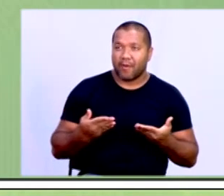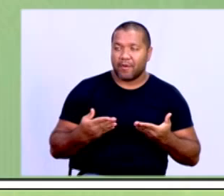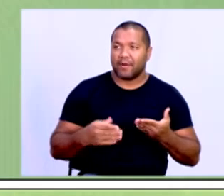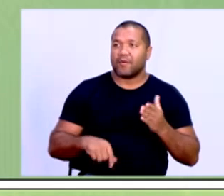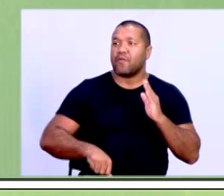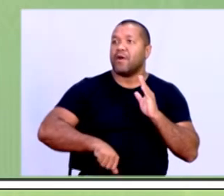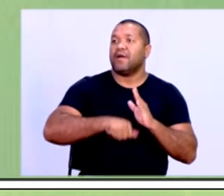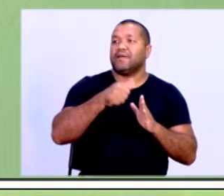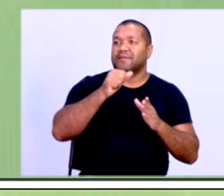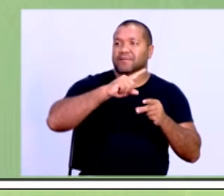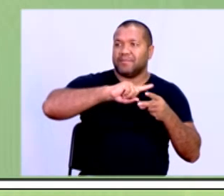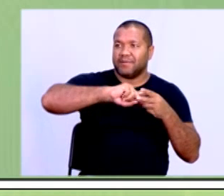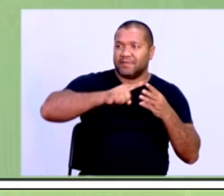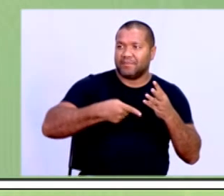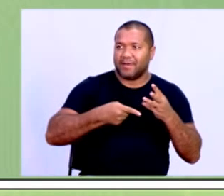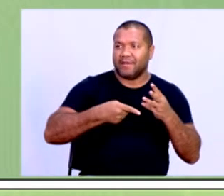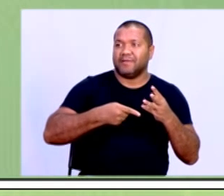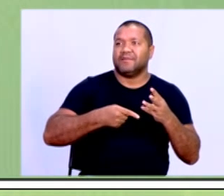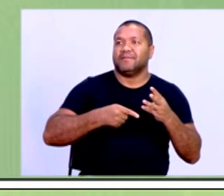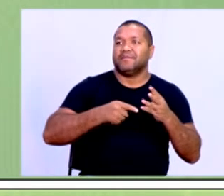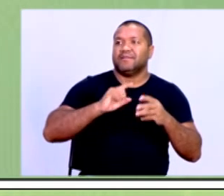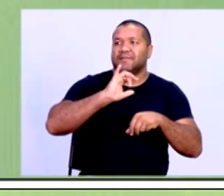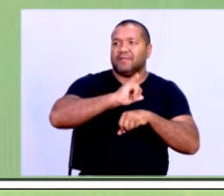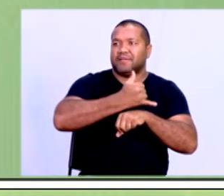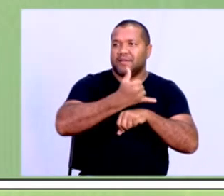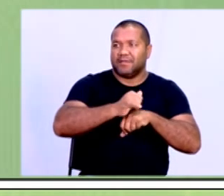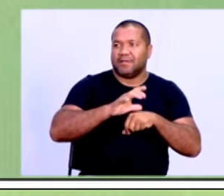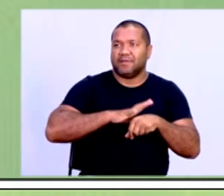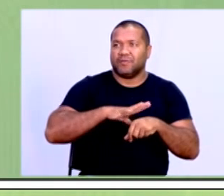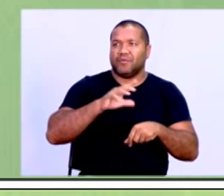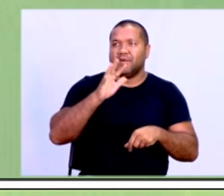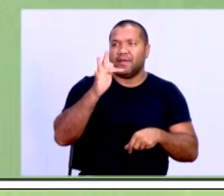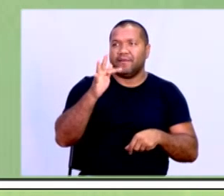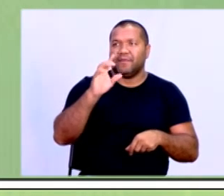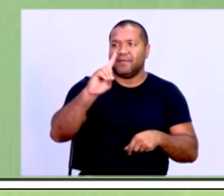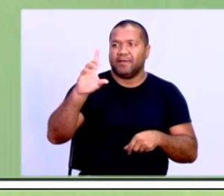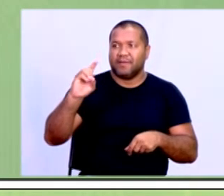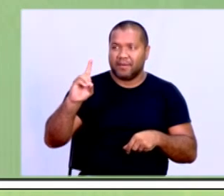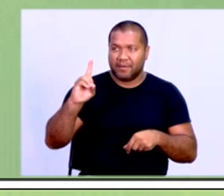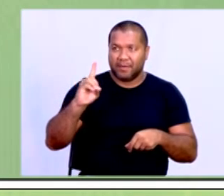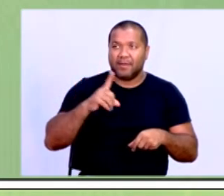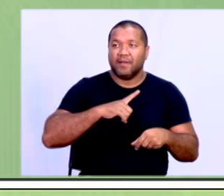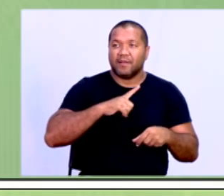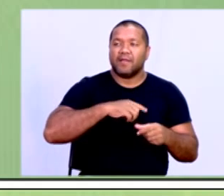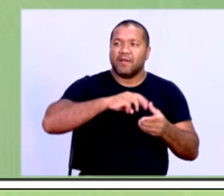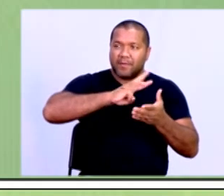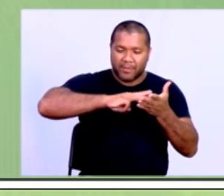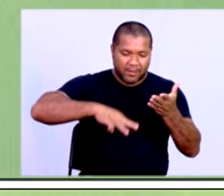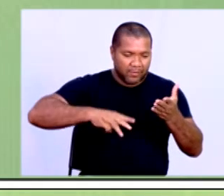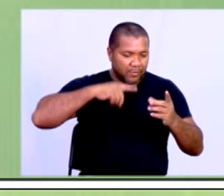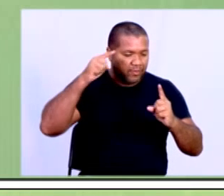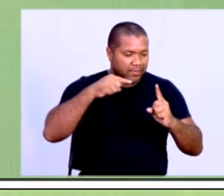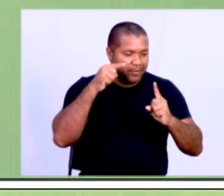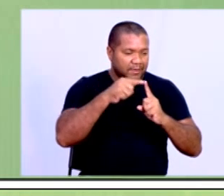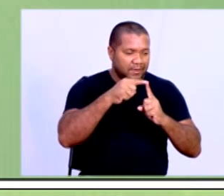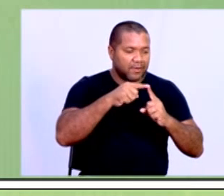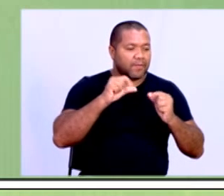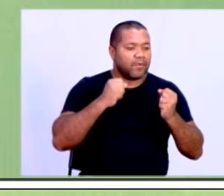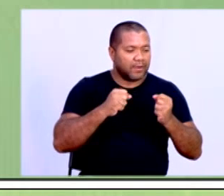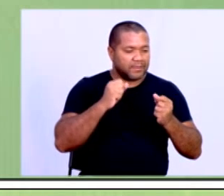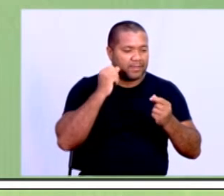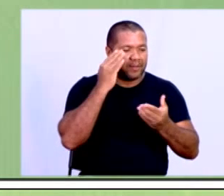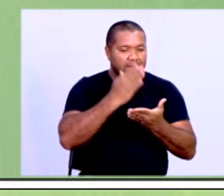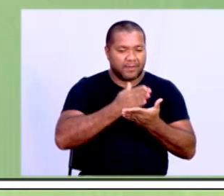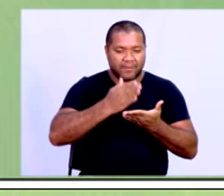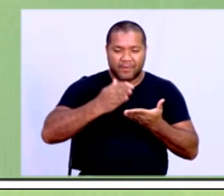principais funcionalidades do FDD. Possui uma metodologia muito objetiva que pode ser dividida em